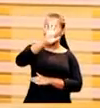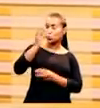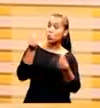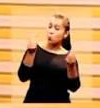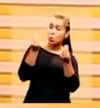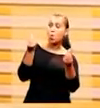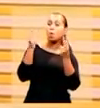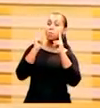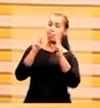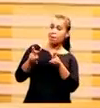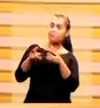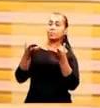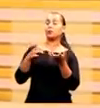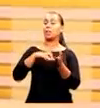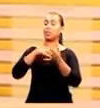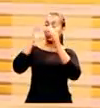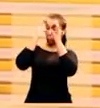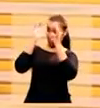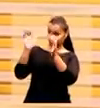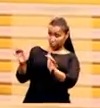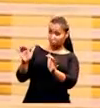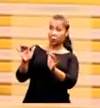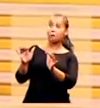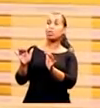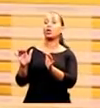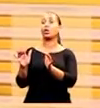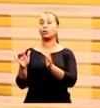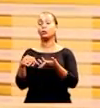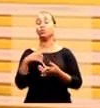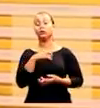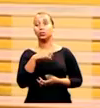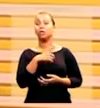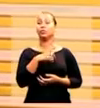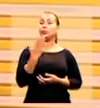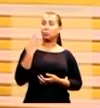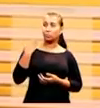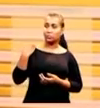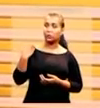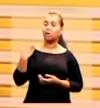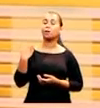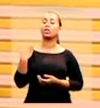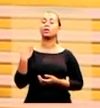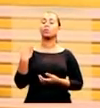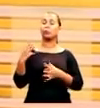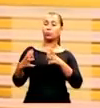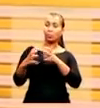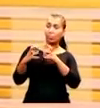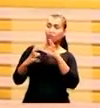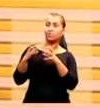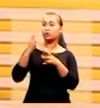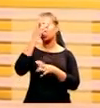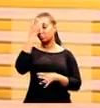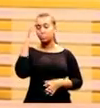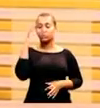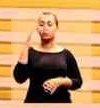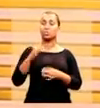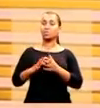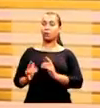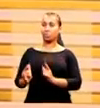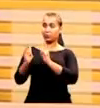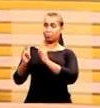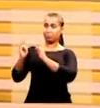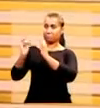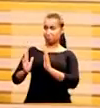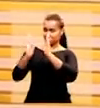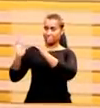como você acha que ela é vista? Ela tem o respeito que ela merece? A gente teve aí, algum tempo atrás, o conflito da dissolução de um